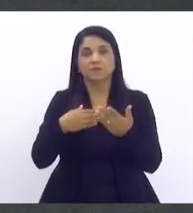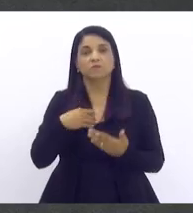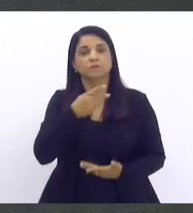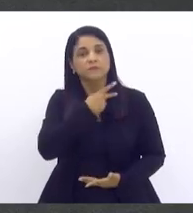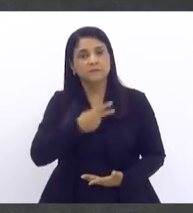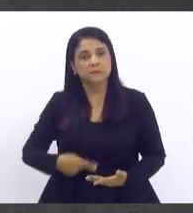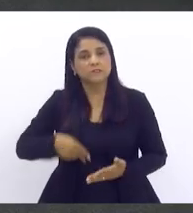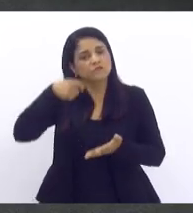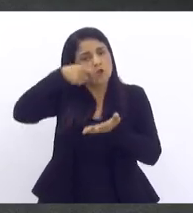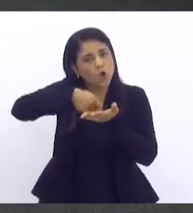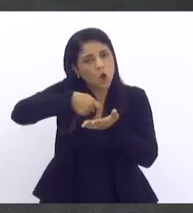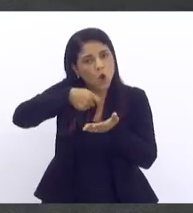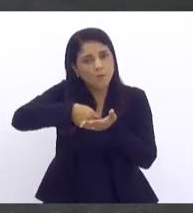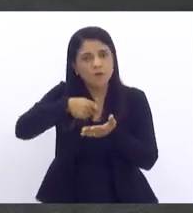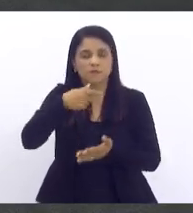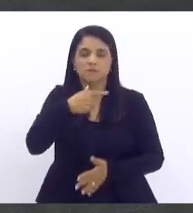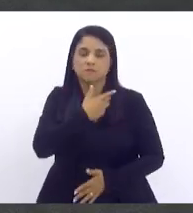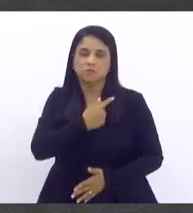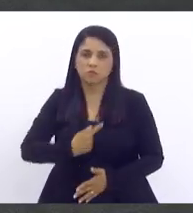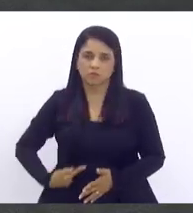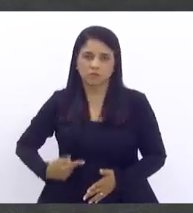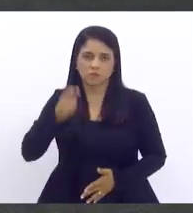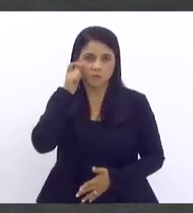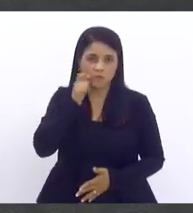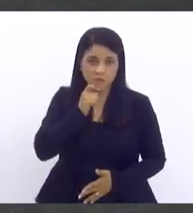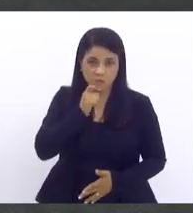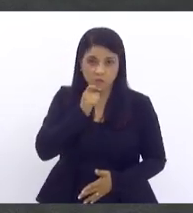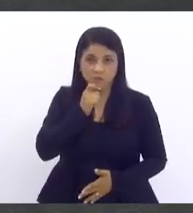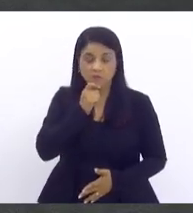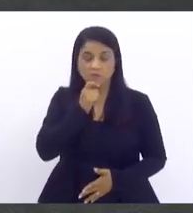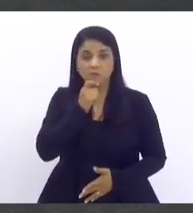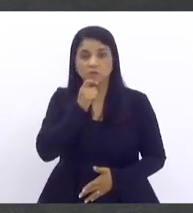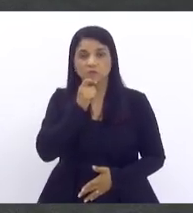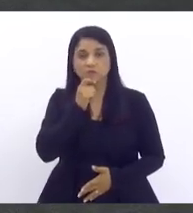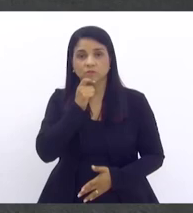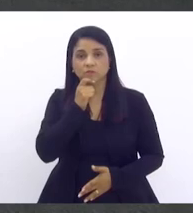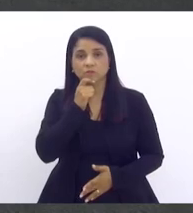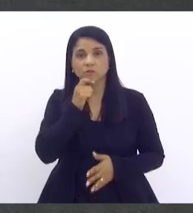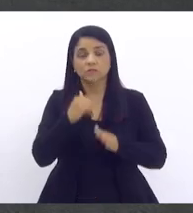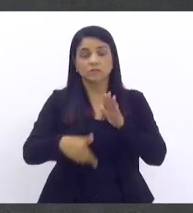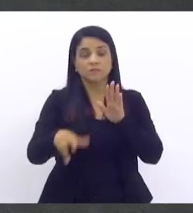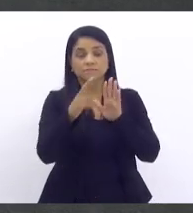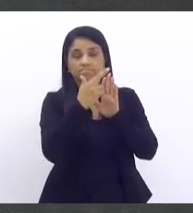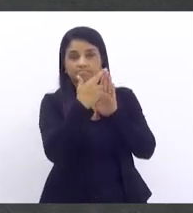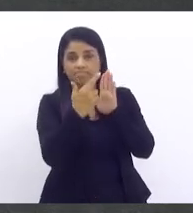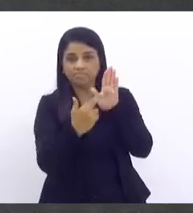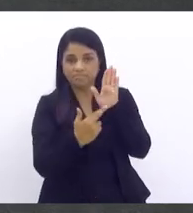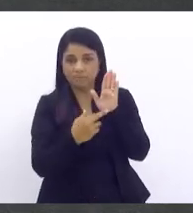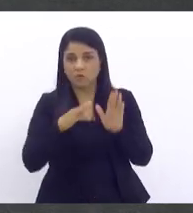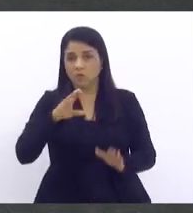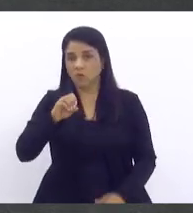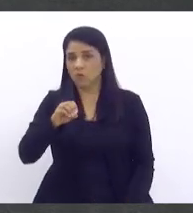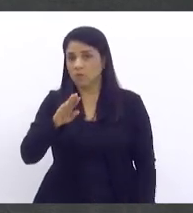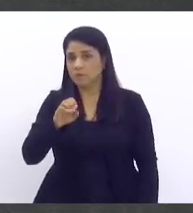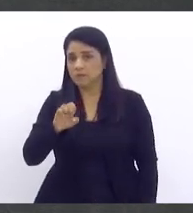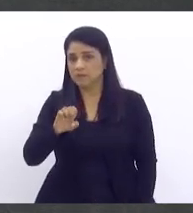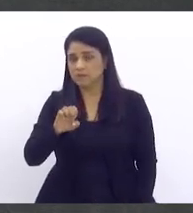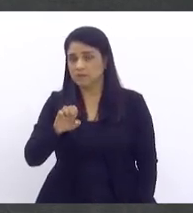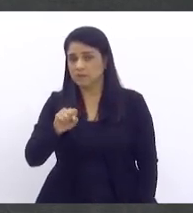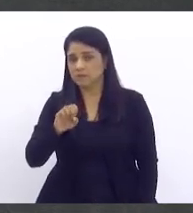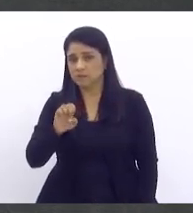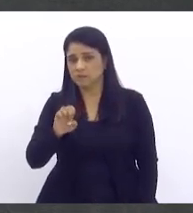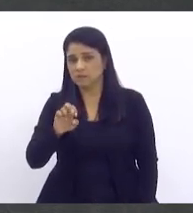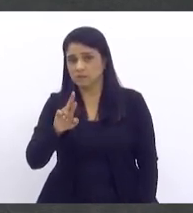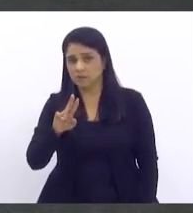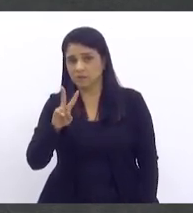a cobrança ao governador Cláudio Castro que instaure, que regulamente o Observatório Mãe Beata de Iemanjá, que hoje